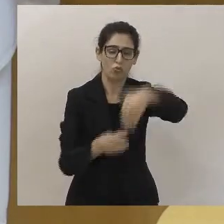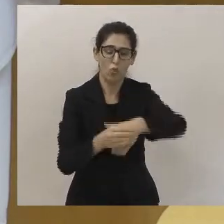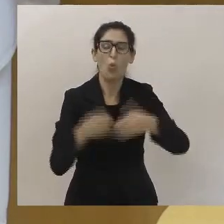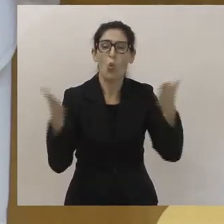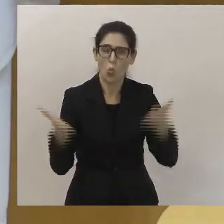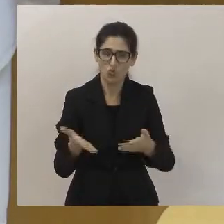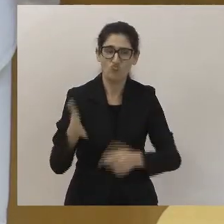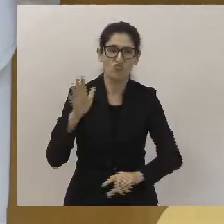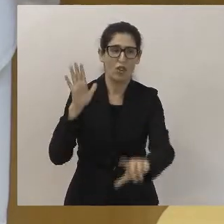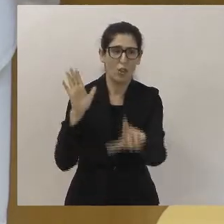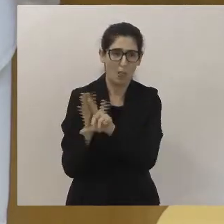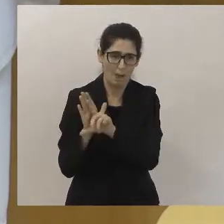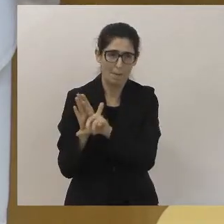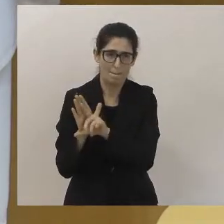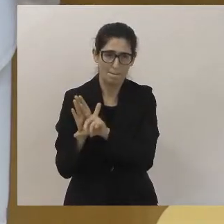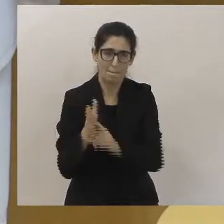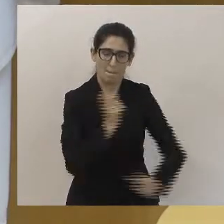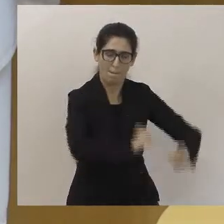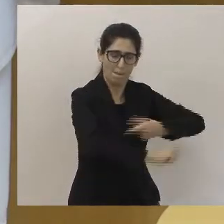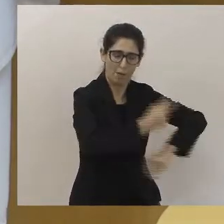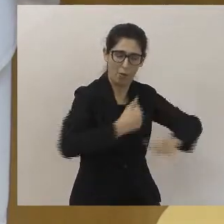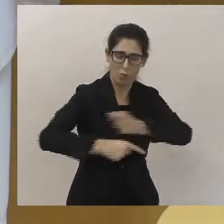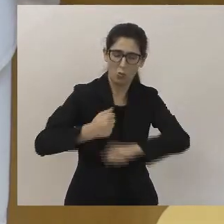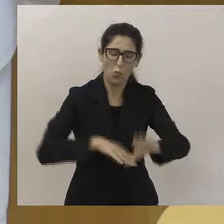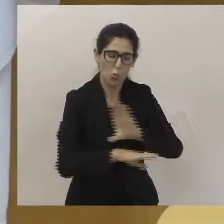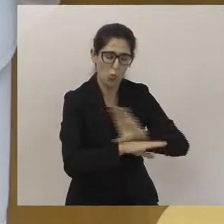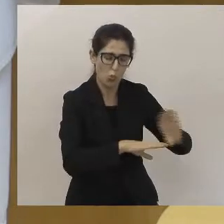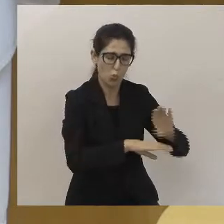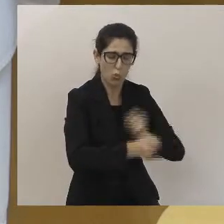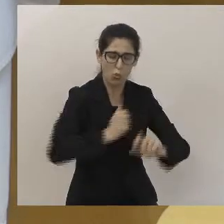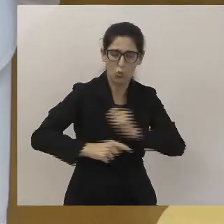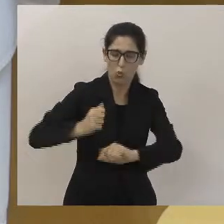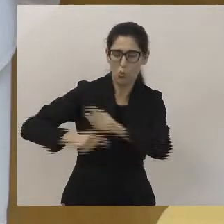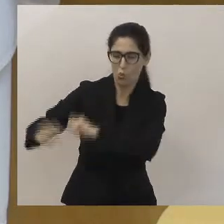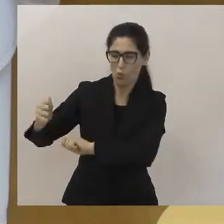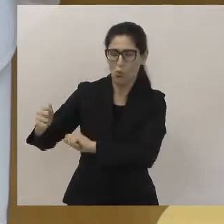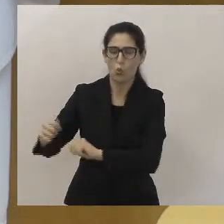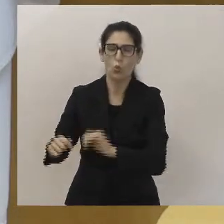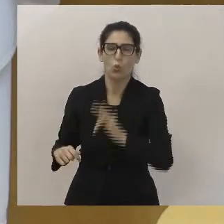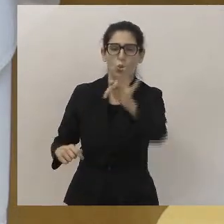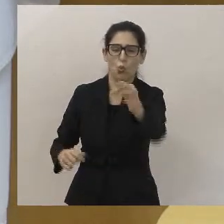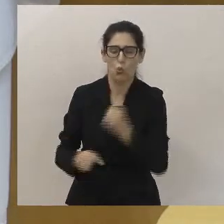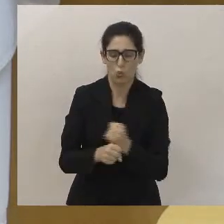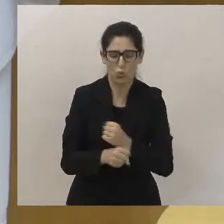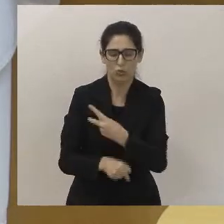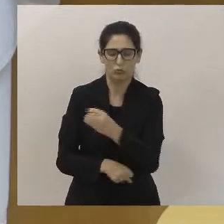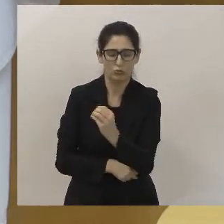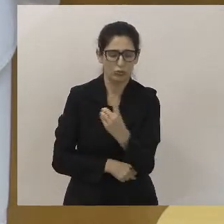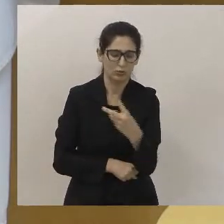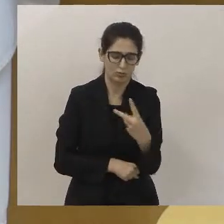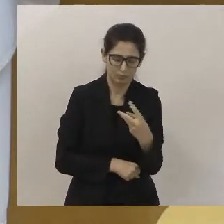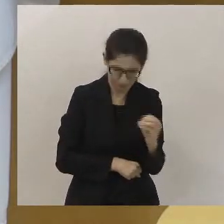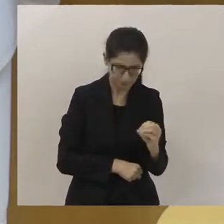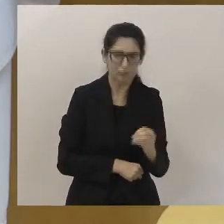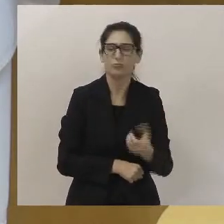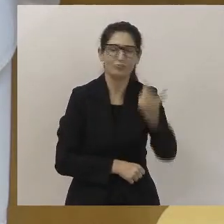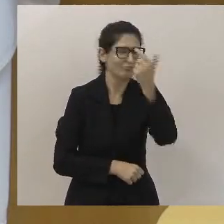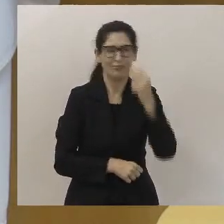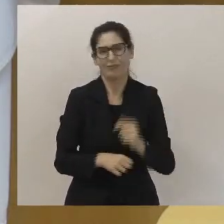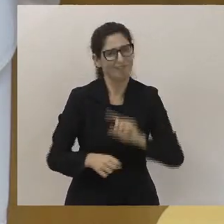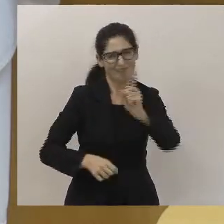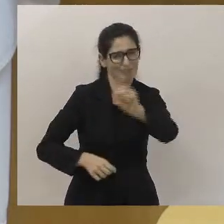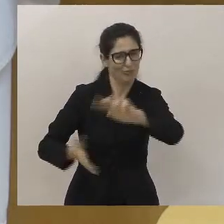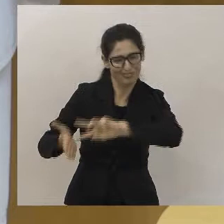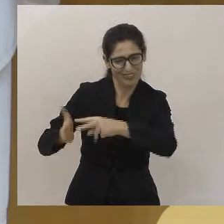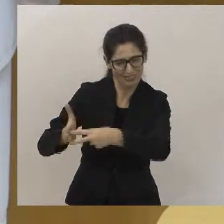lei de diretrizes orçamentária para 2020 não significa que vamos ter orçamento esse dinheiro vai entrar no